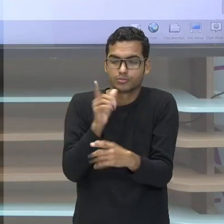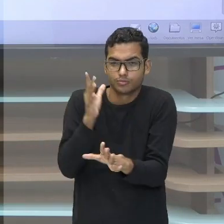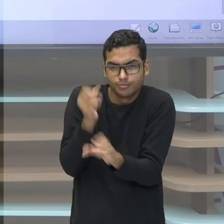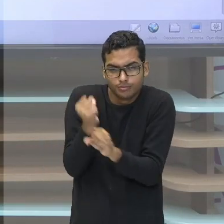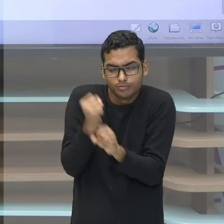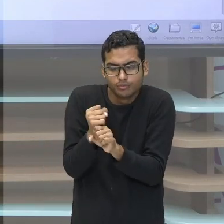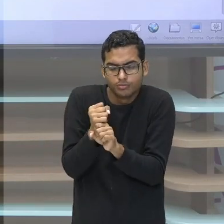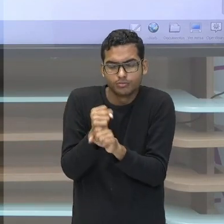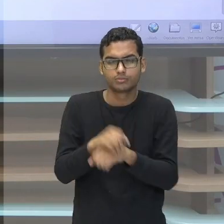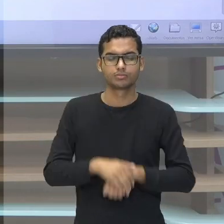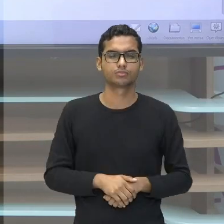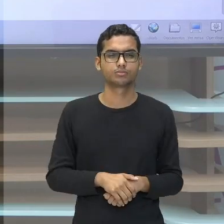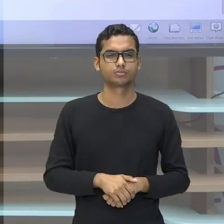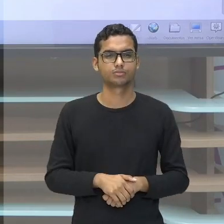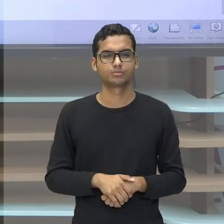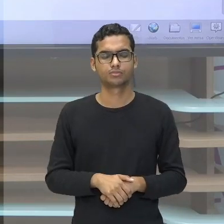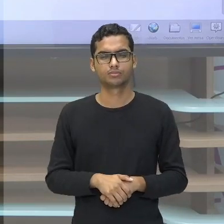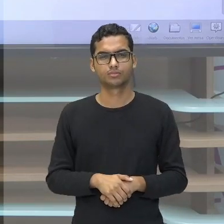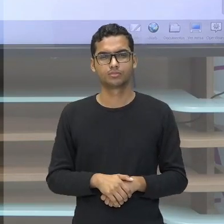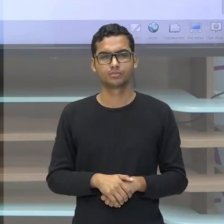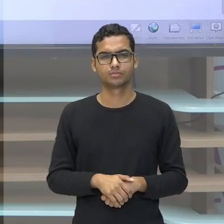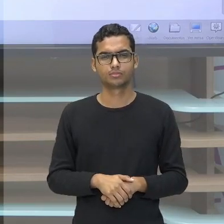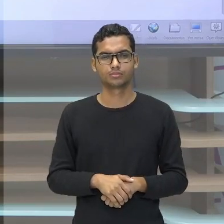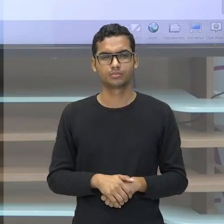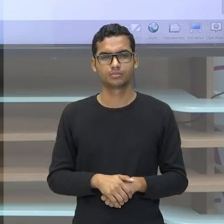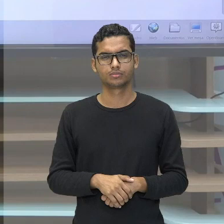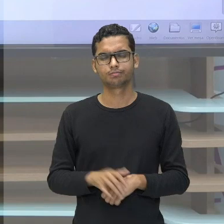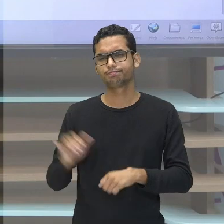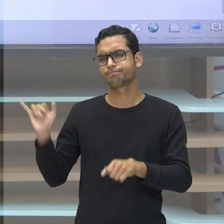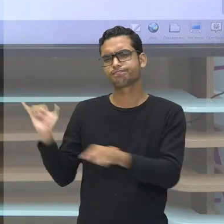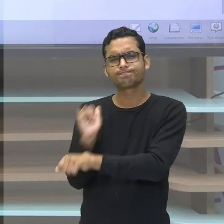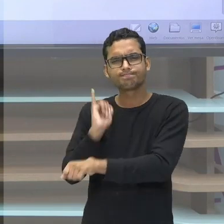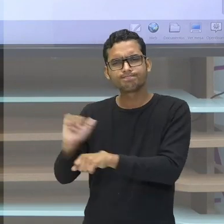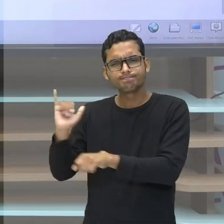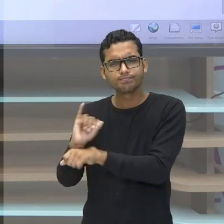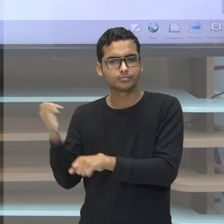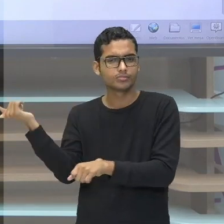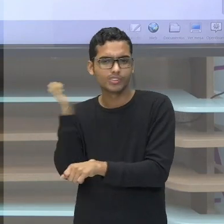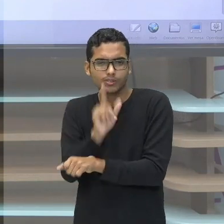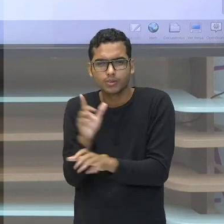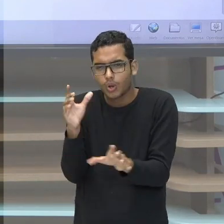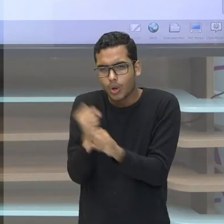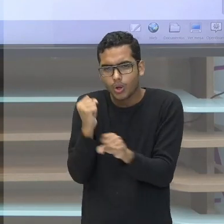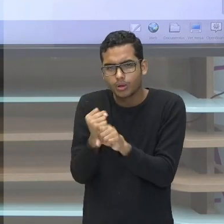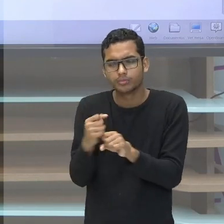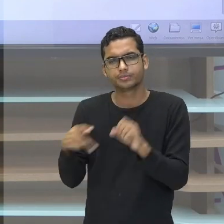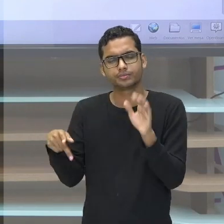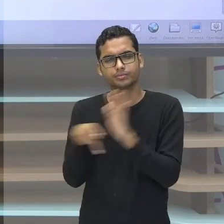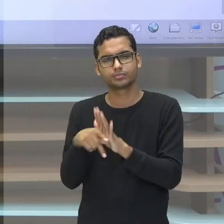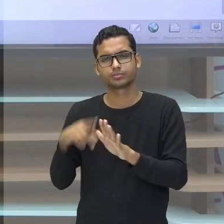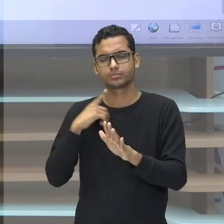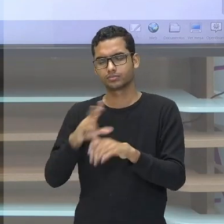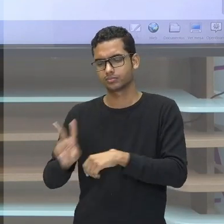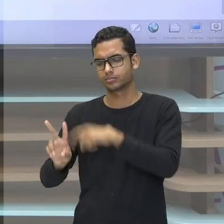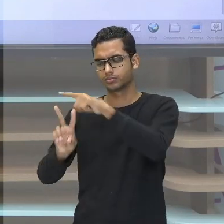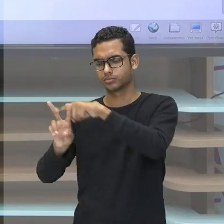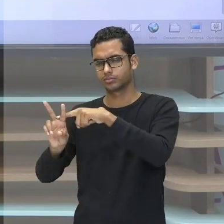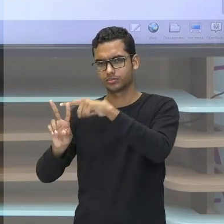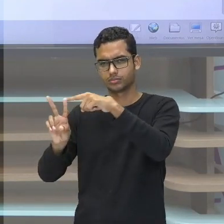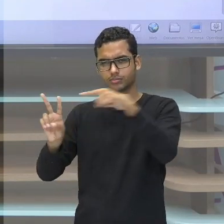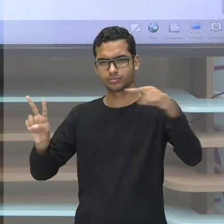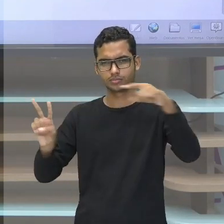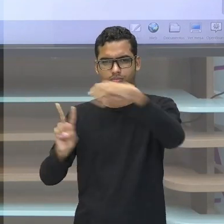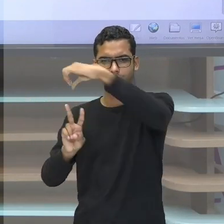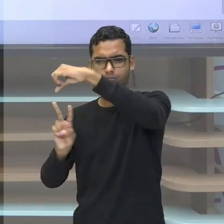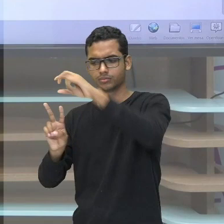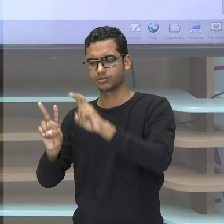tá? Então, nesse caso, qual a técnica que a gente usa para resolver essa raiz aqui, essa raiz, no caso